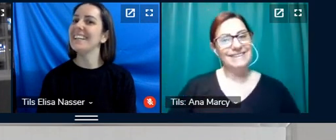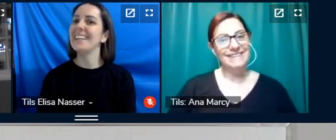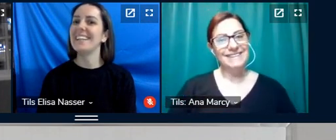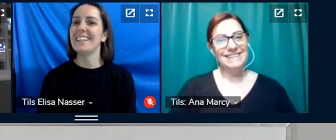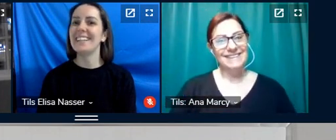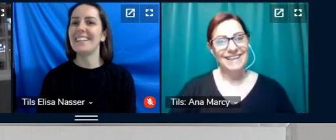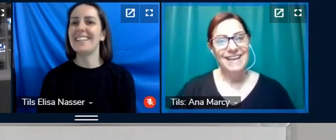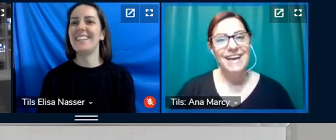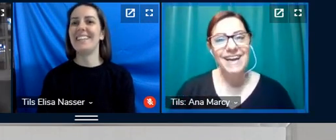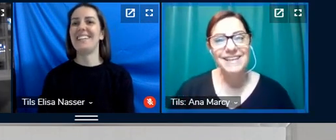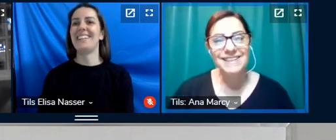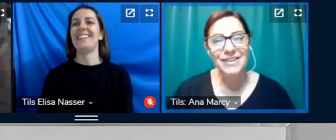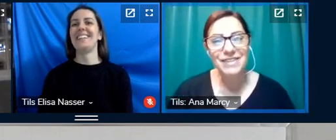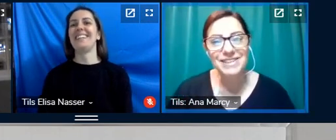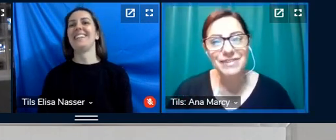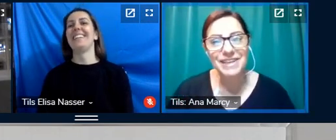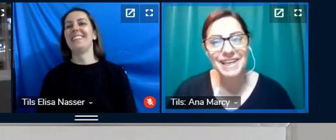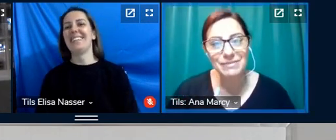Legal.